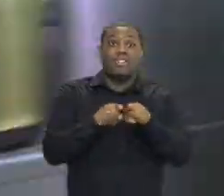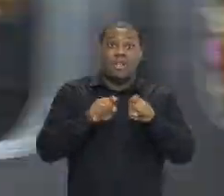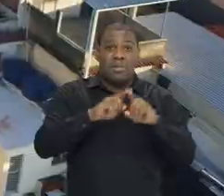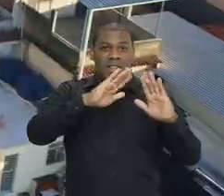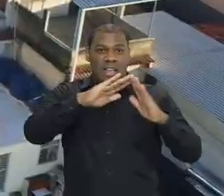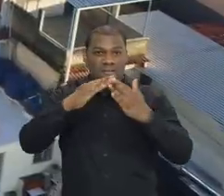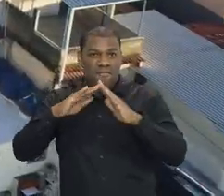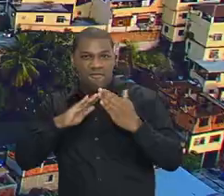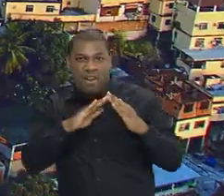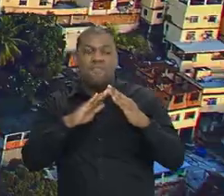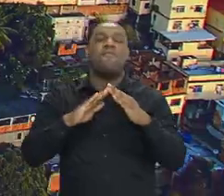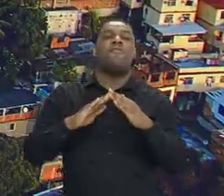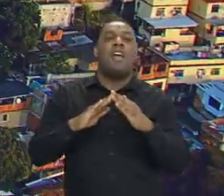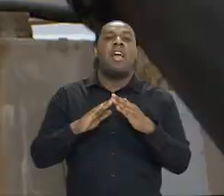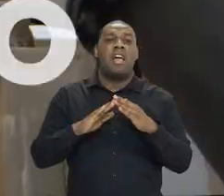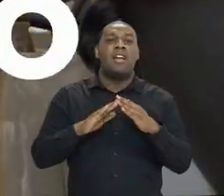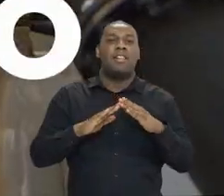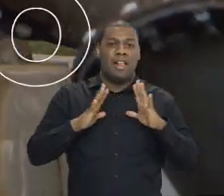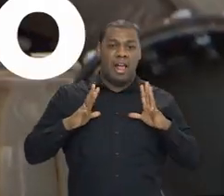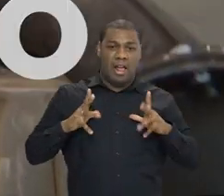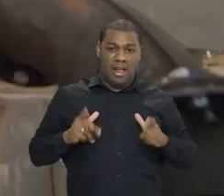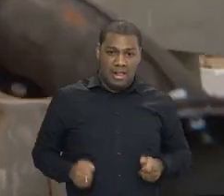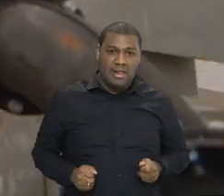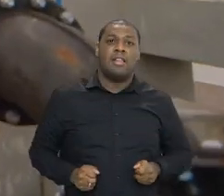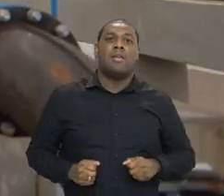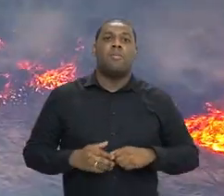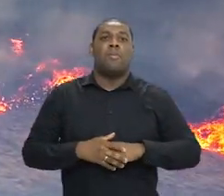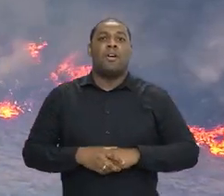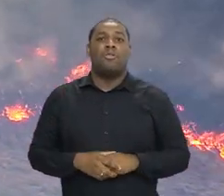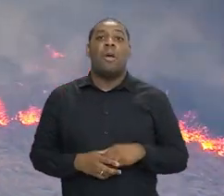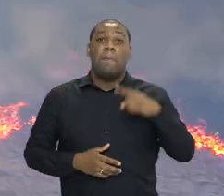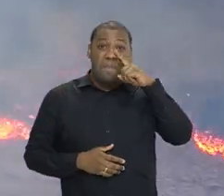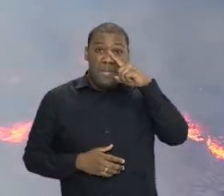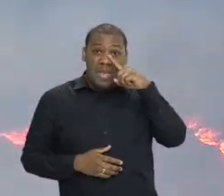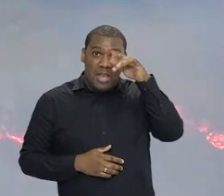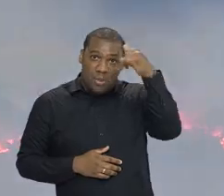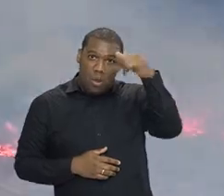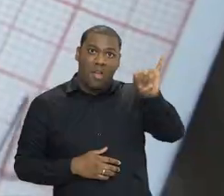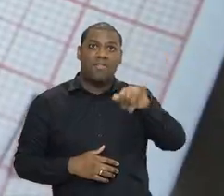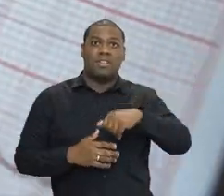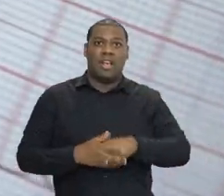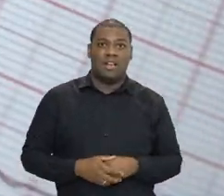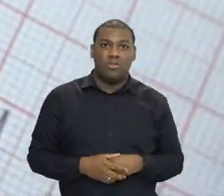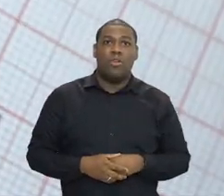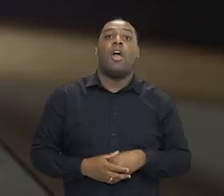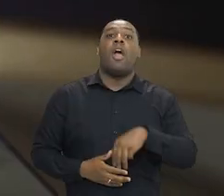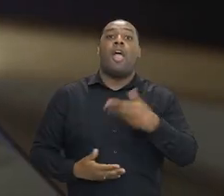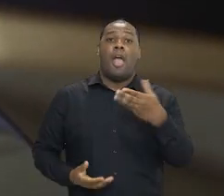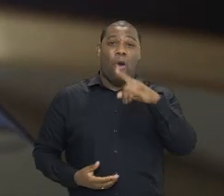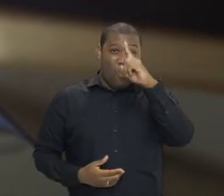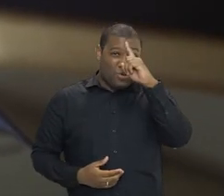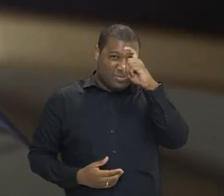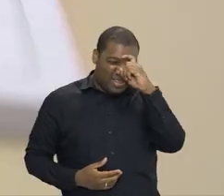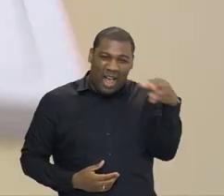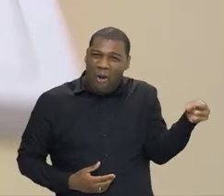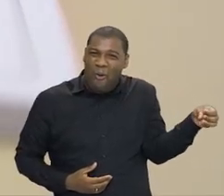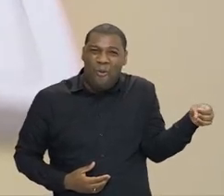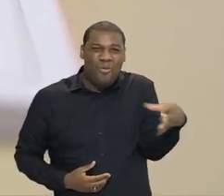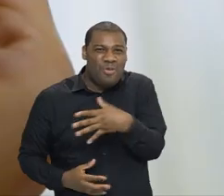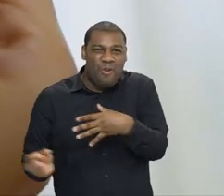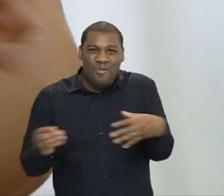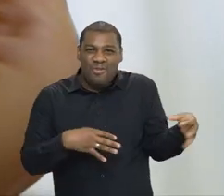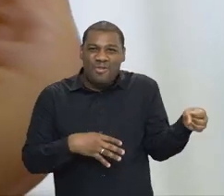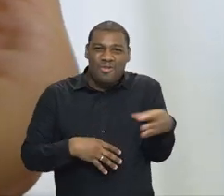urbana, urbanização de favelas, saneamento básico, prevenção a desastres. Vamos investir em novas unidades básicas de